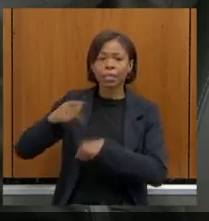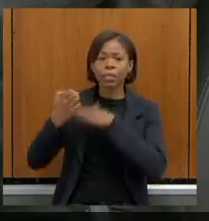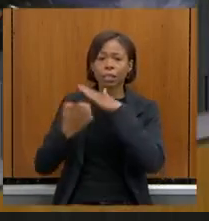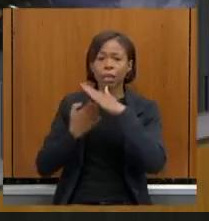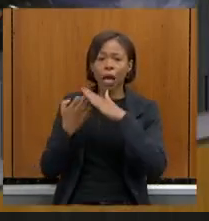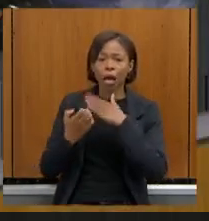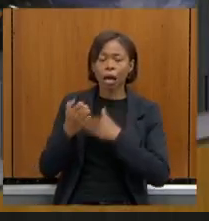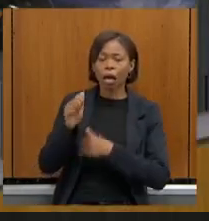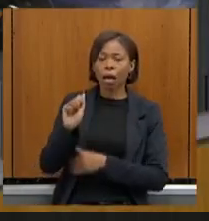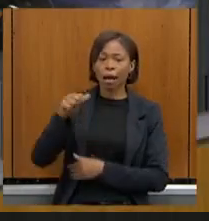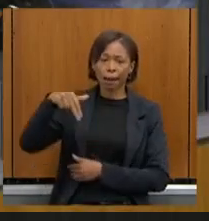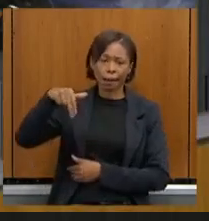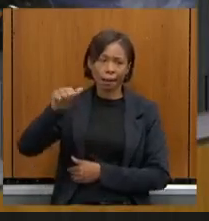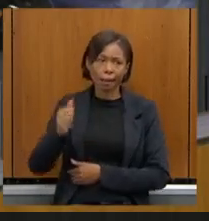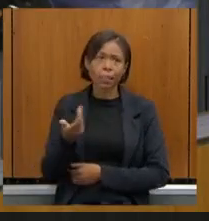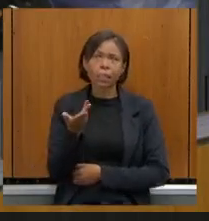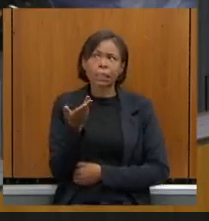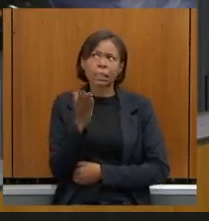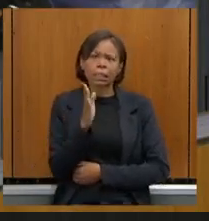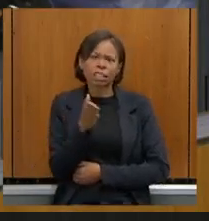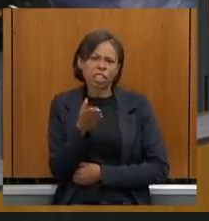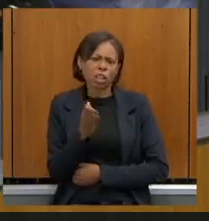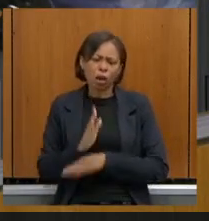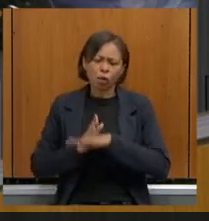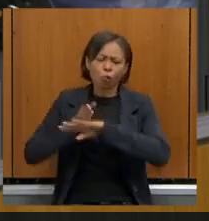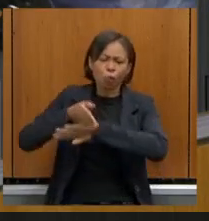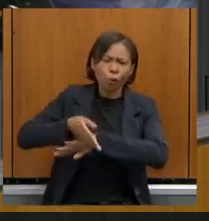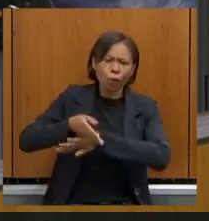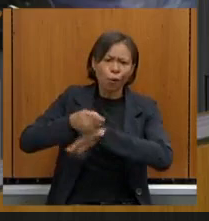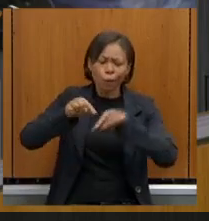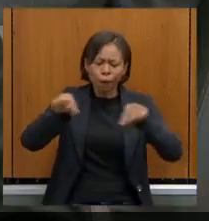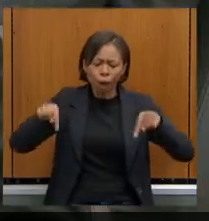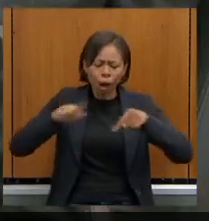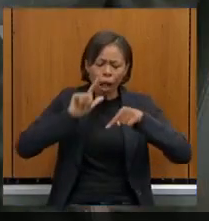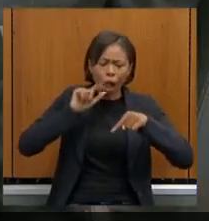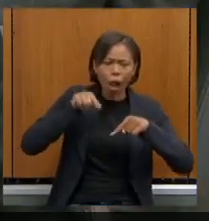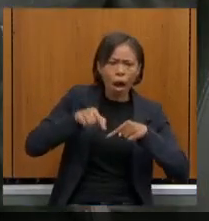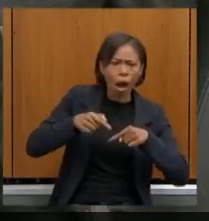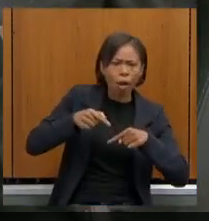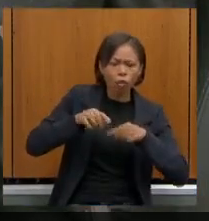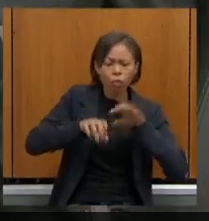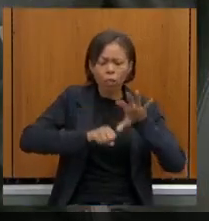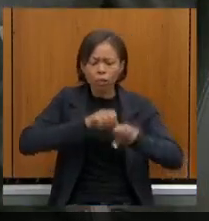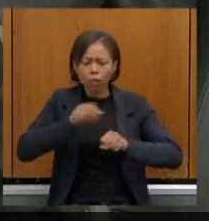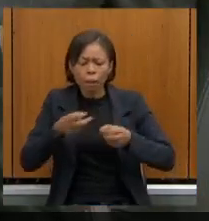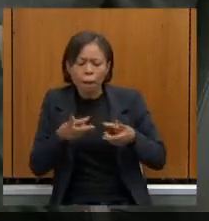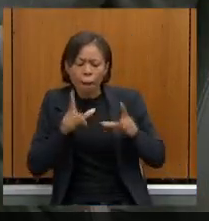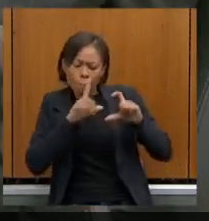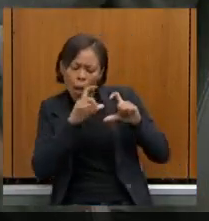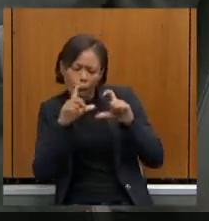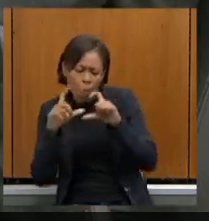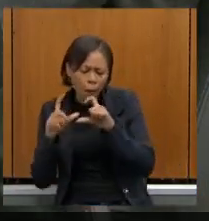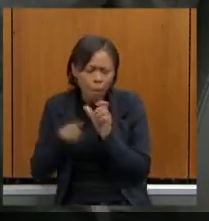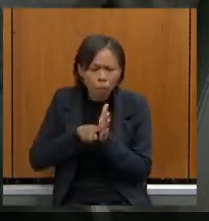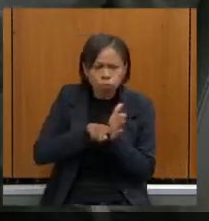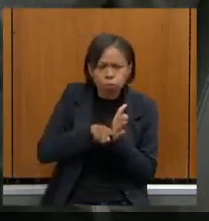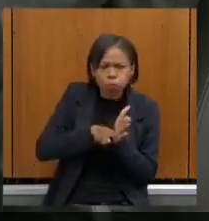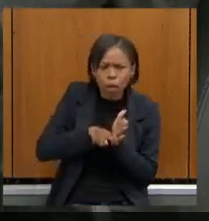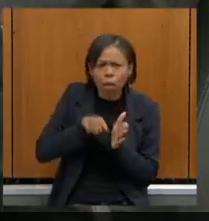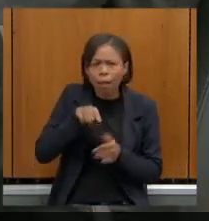ido ao Lago de Furnas ele mesmo feito o diagnóstico ele tirando fotos do jeito dele ele levar